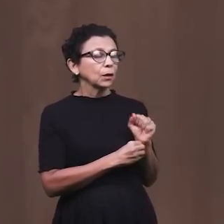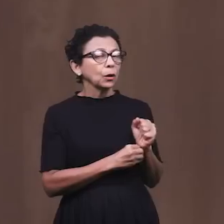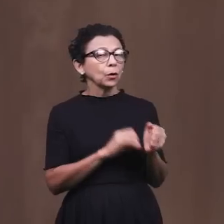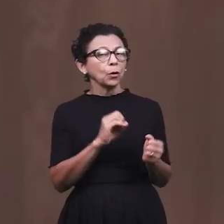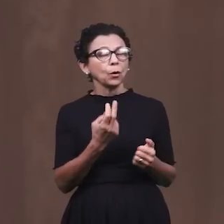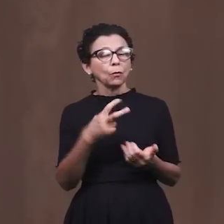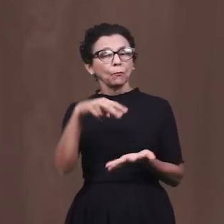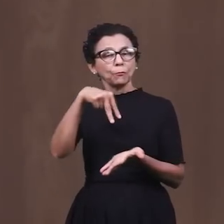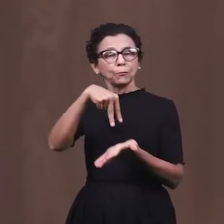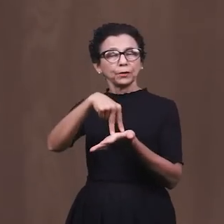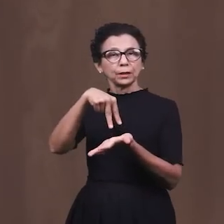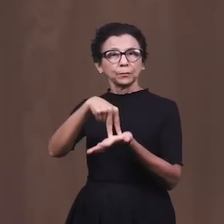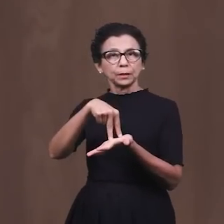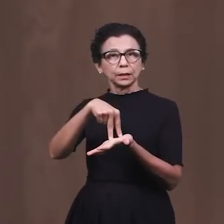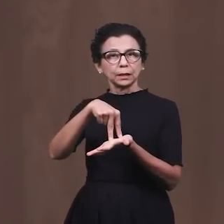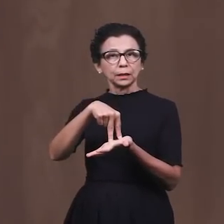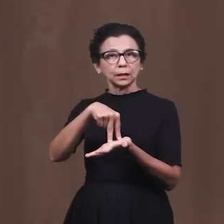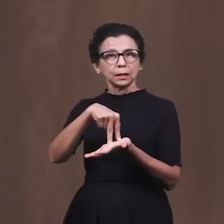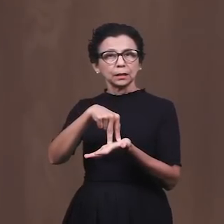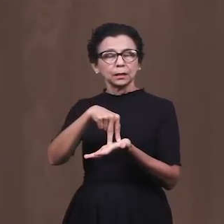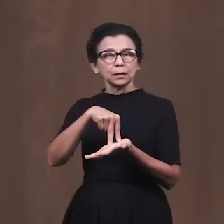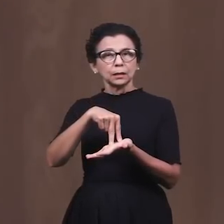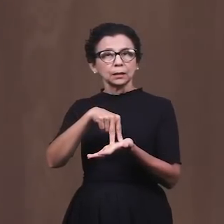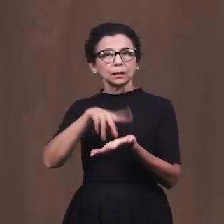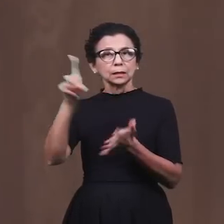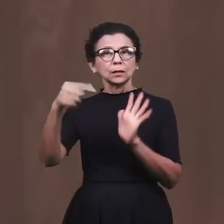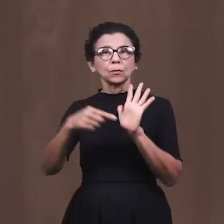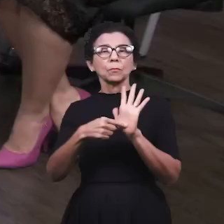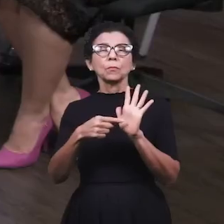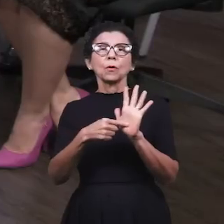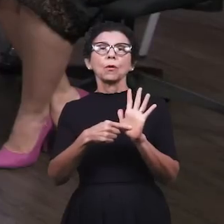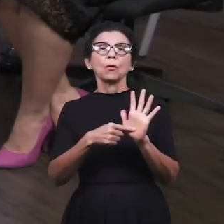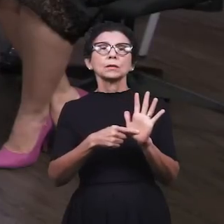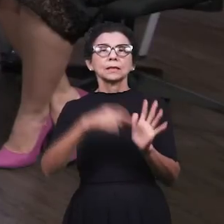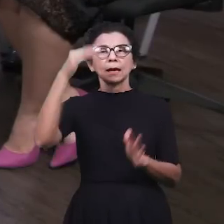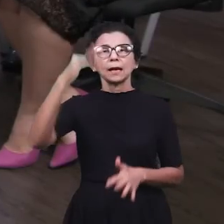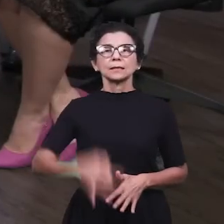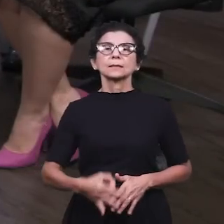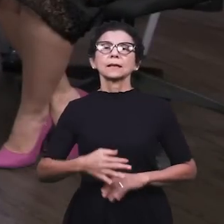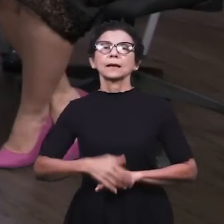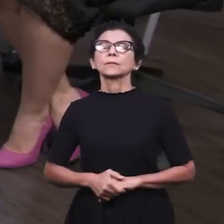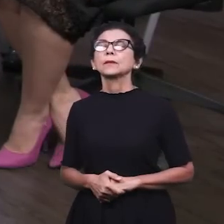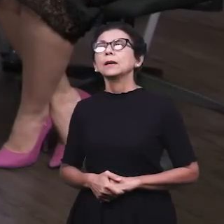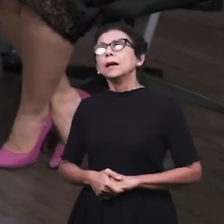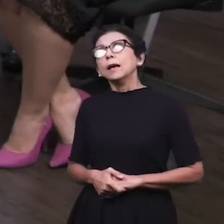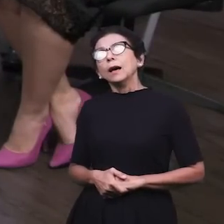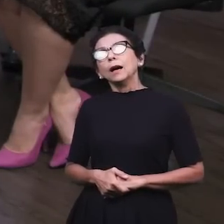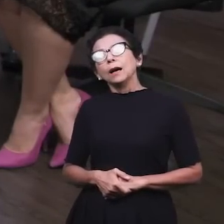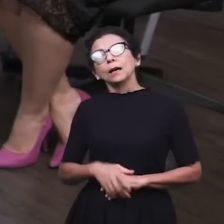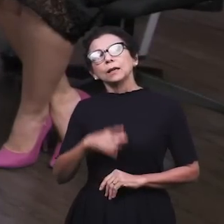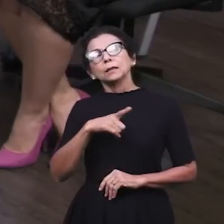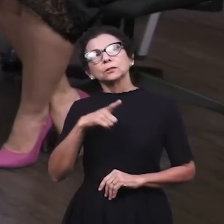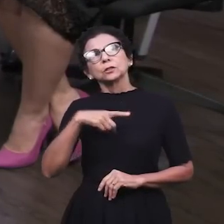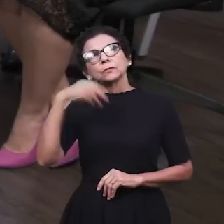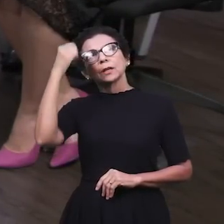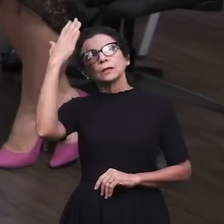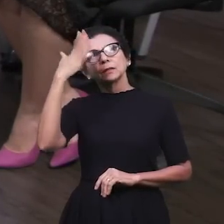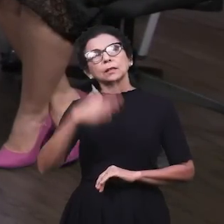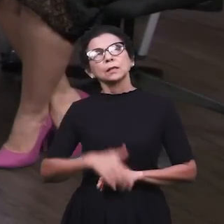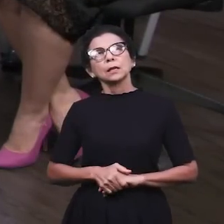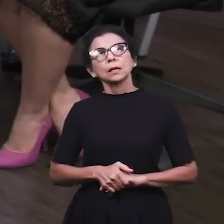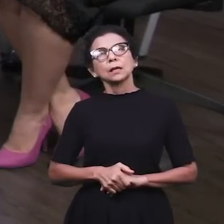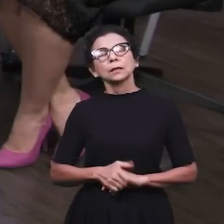que firme? Porque aquilo que Deus mostra é firme. Ah, eu tive uma revelação de que entrou aqui na igreja uma pessoa